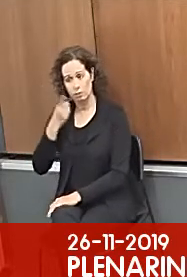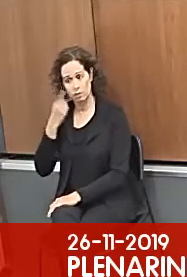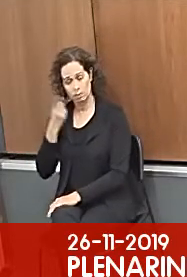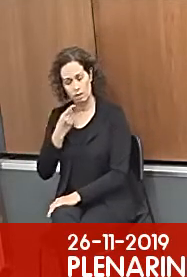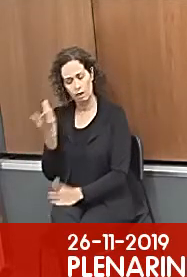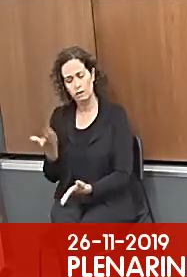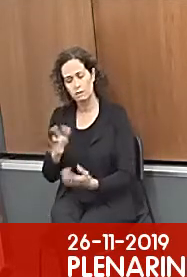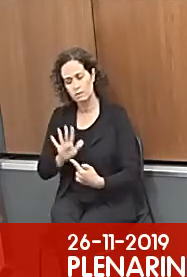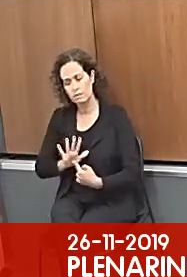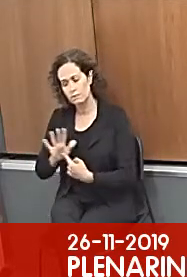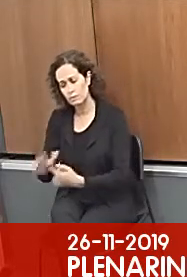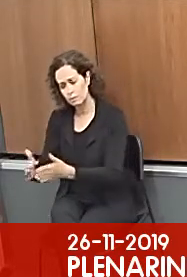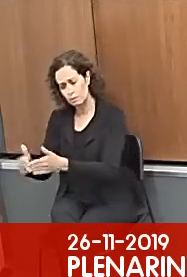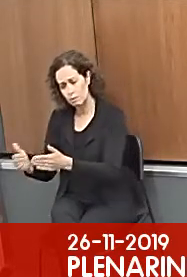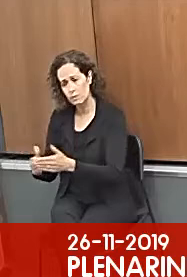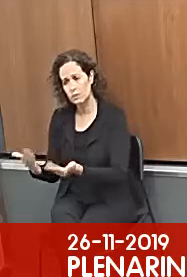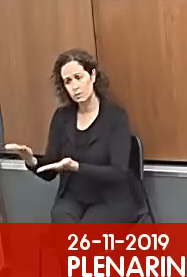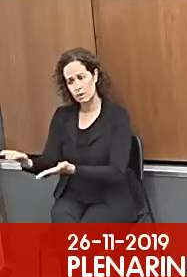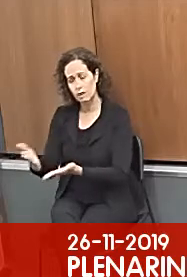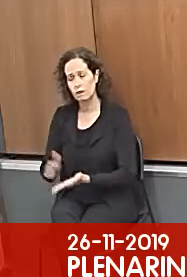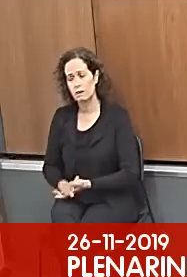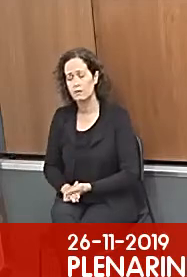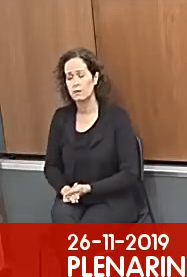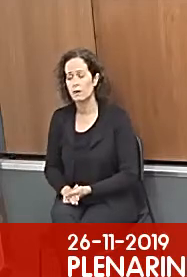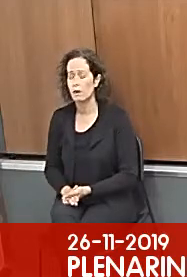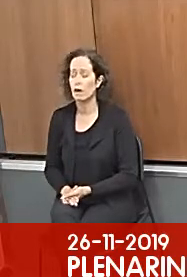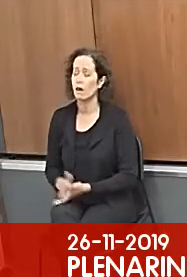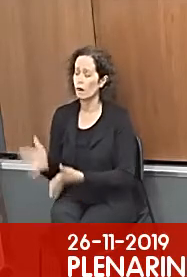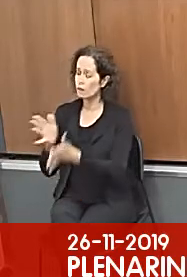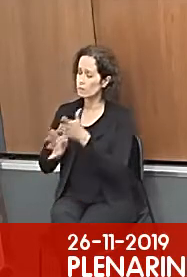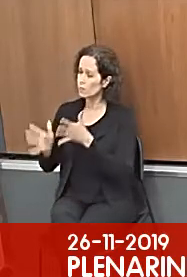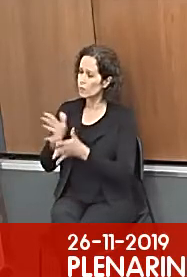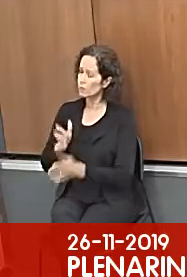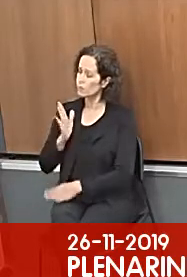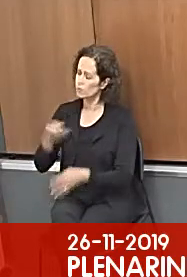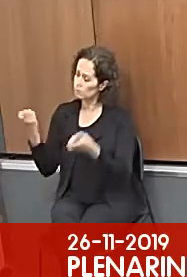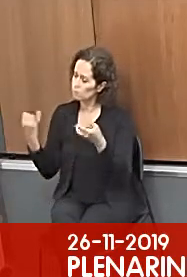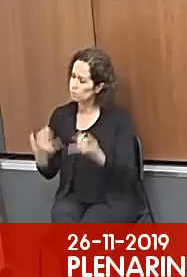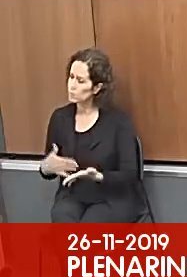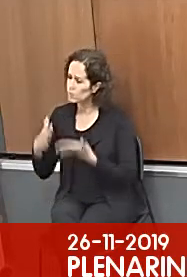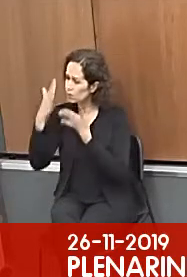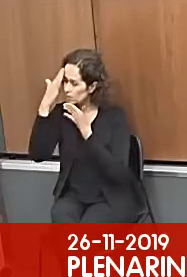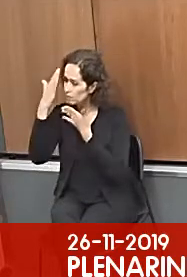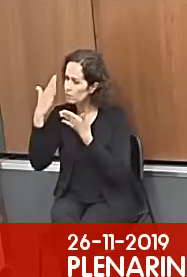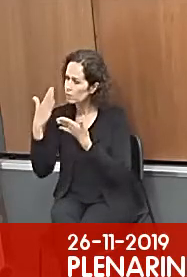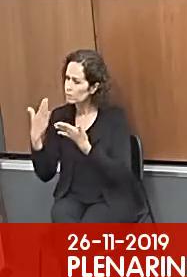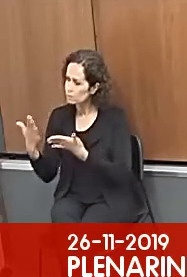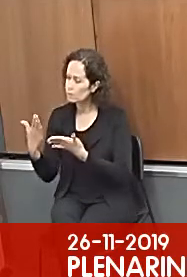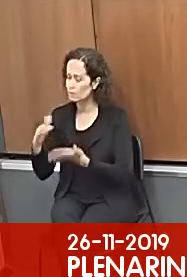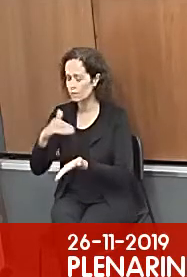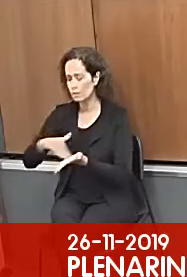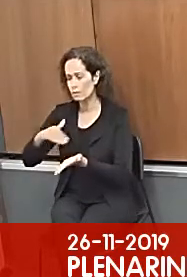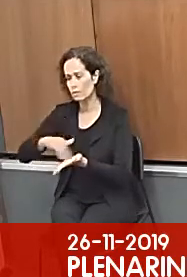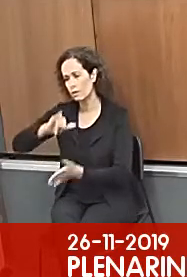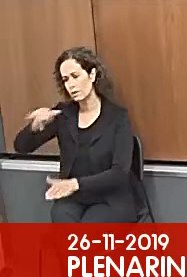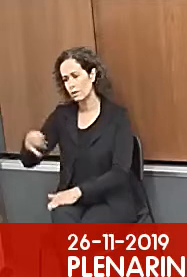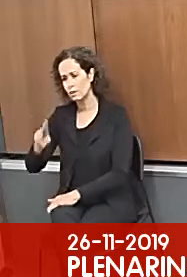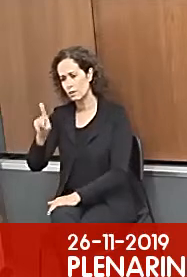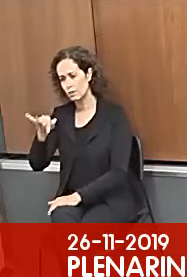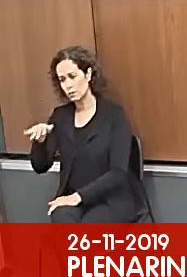levou esse pedido lá. Ela ouviu. Como eu falei aqui, estou muito agradecida à secretária